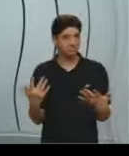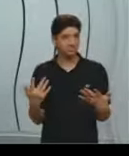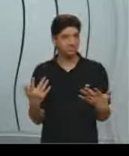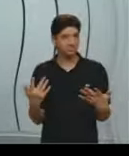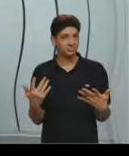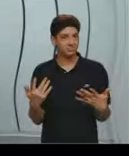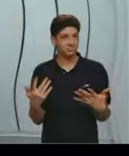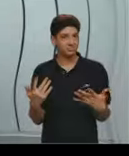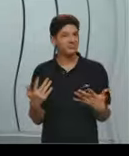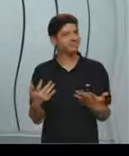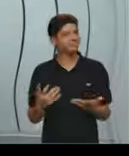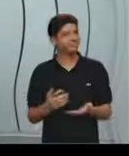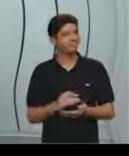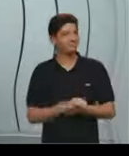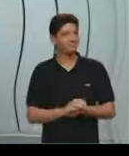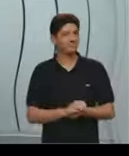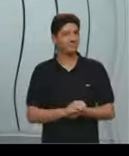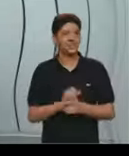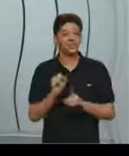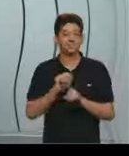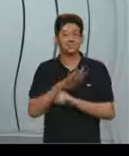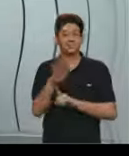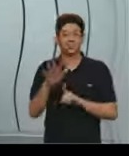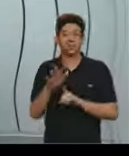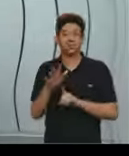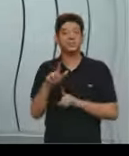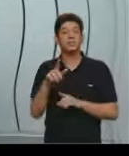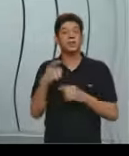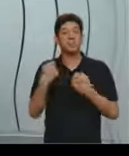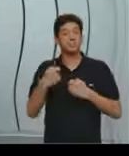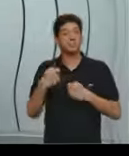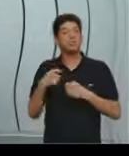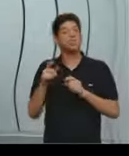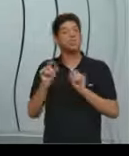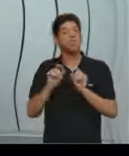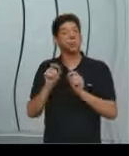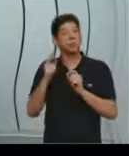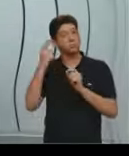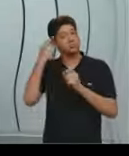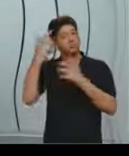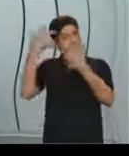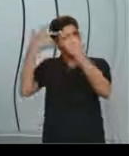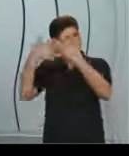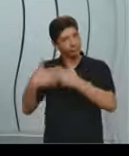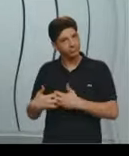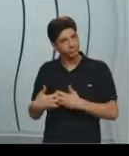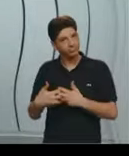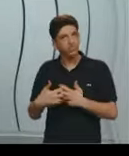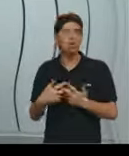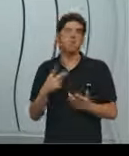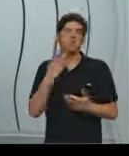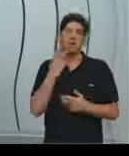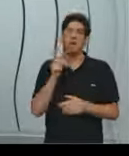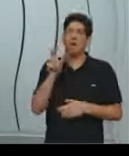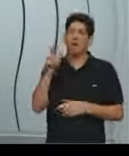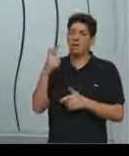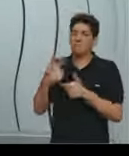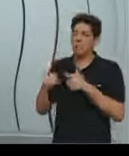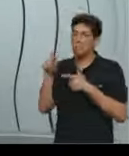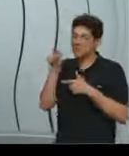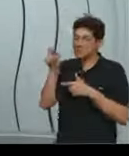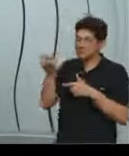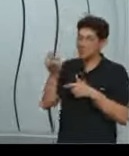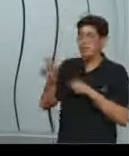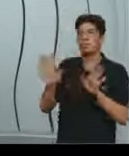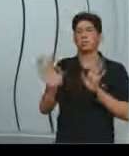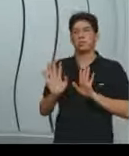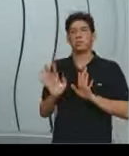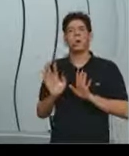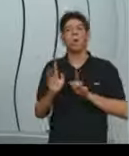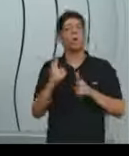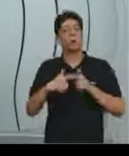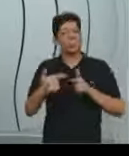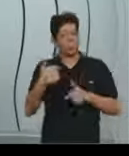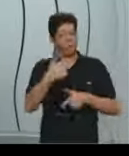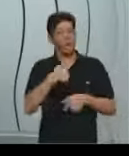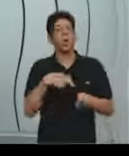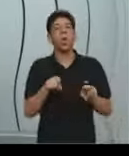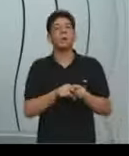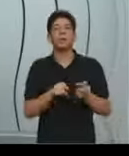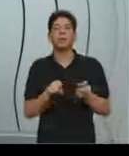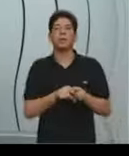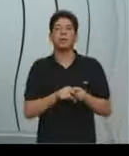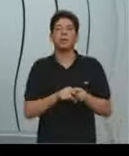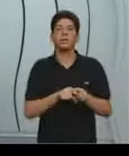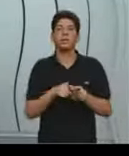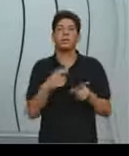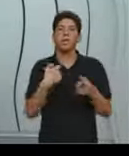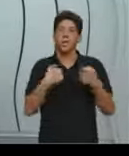é aquela questão que a Sociologia atrás Deus é reflexivo né em vez de achar com problema é o outro eu vou começar a baixar do problema também sou eu e eu